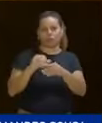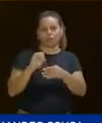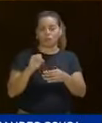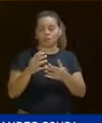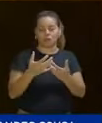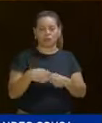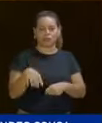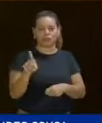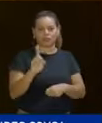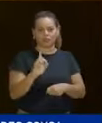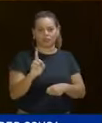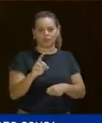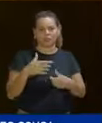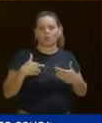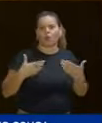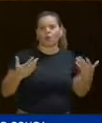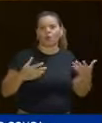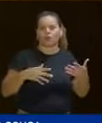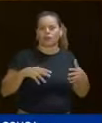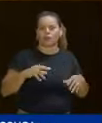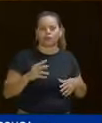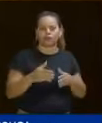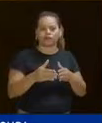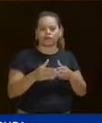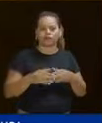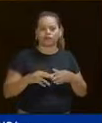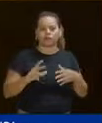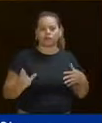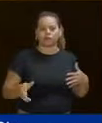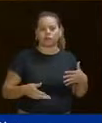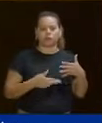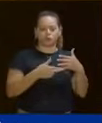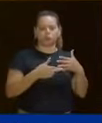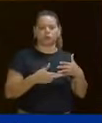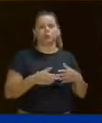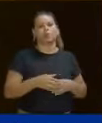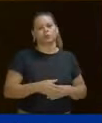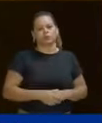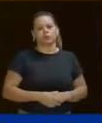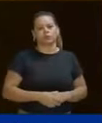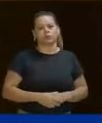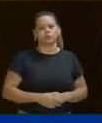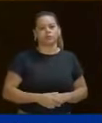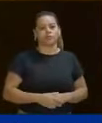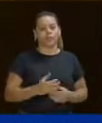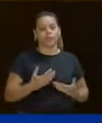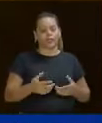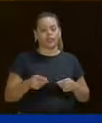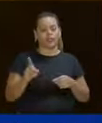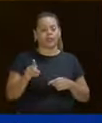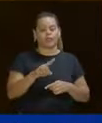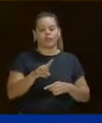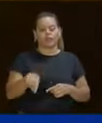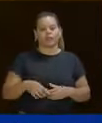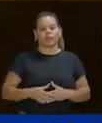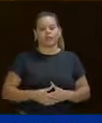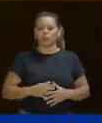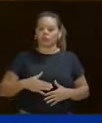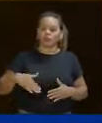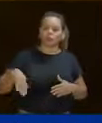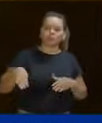Então, manejamos a ação de nulidade, querela nulitatis, tá? Para